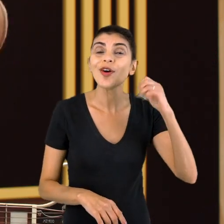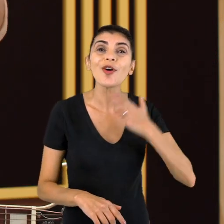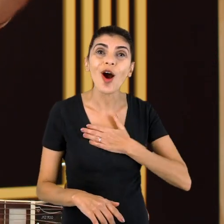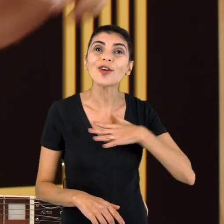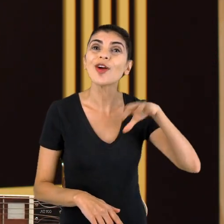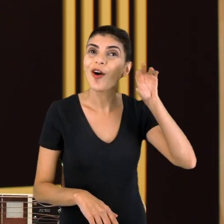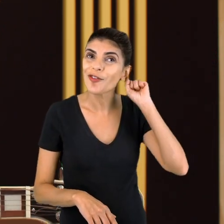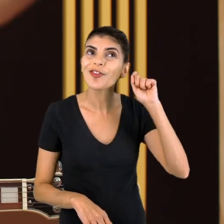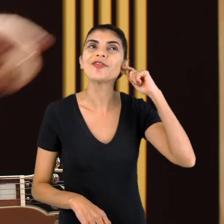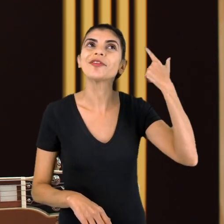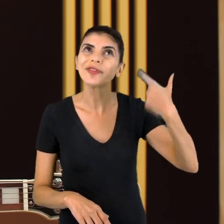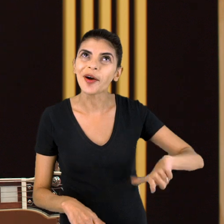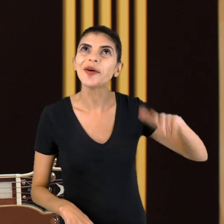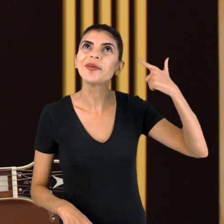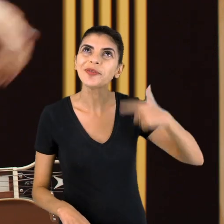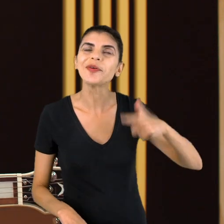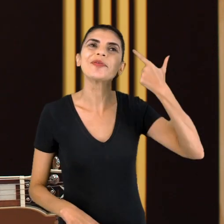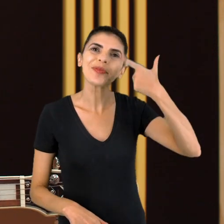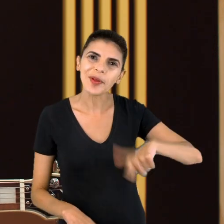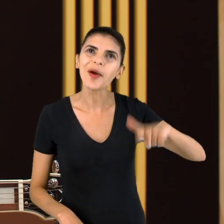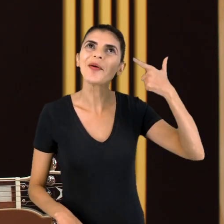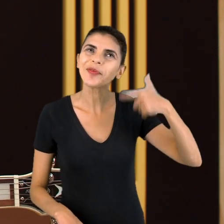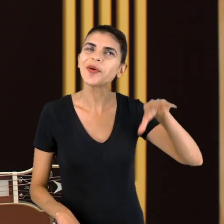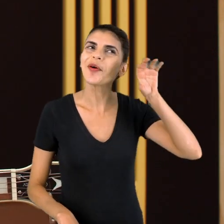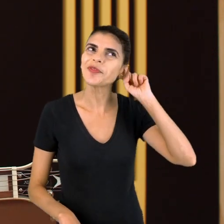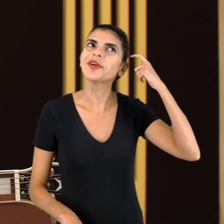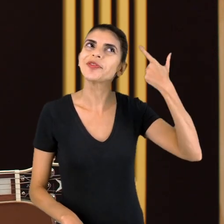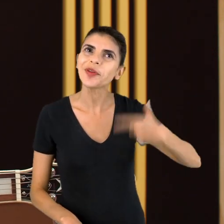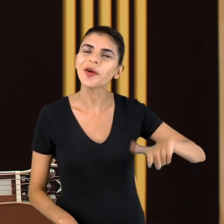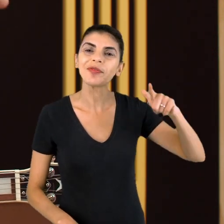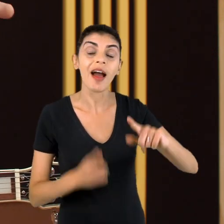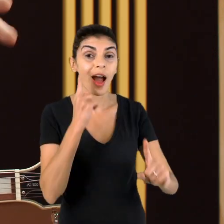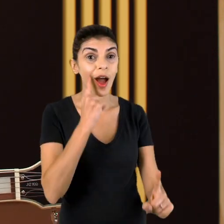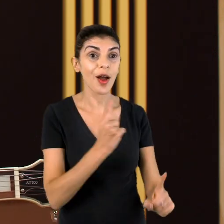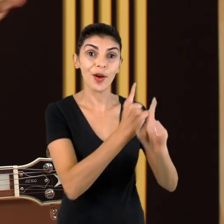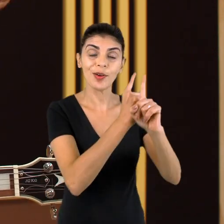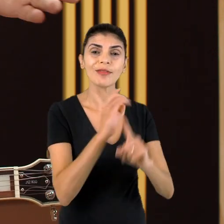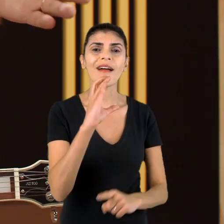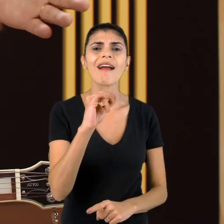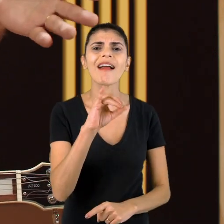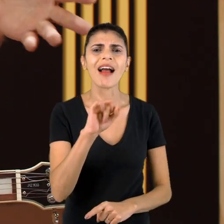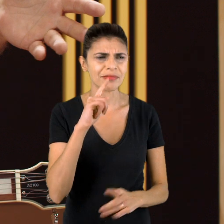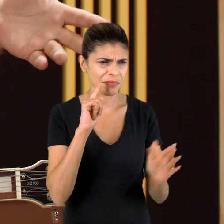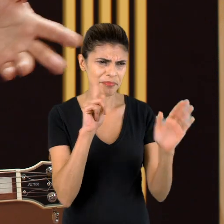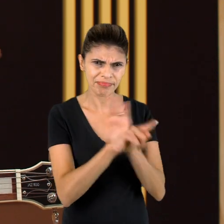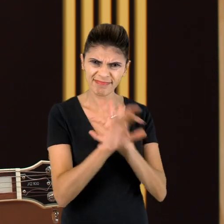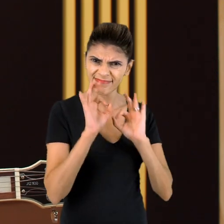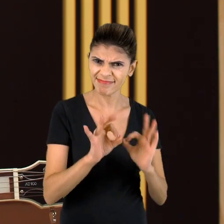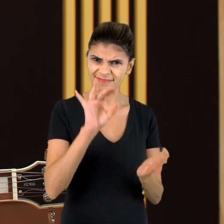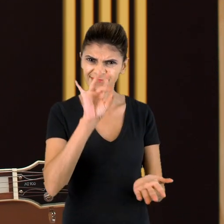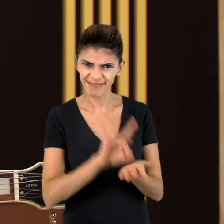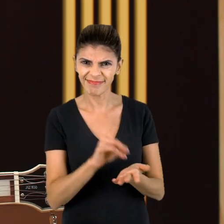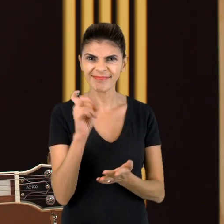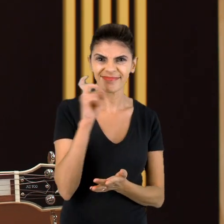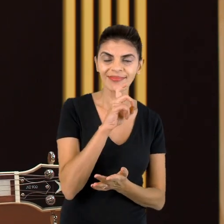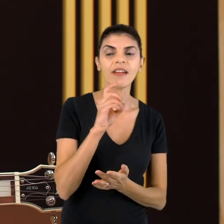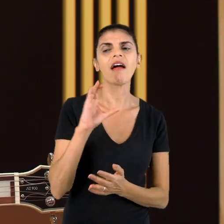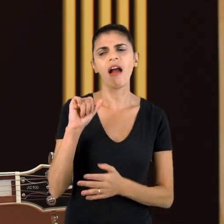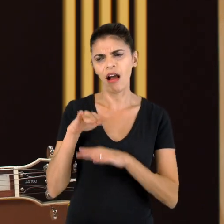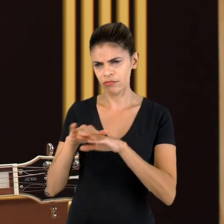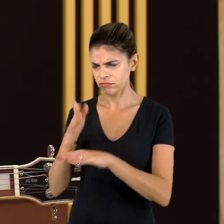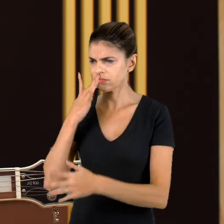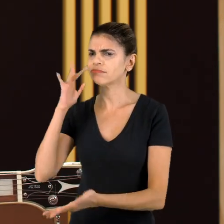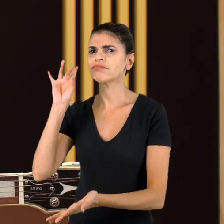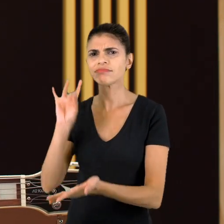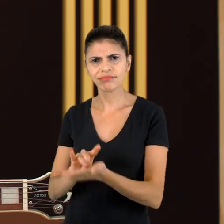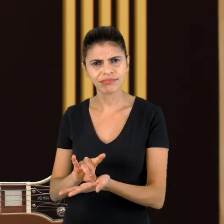porque eu fico ouvindo toda hora, quando ela termina eu boto de novo e tal. E ele encontrou com a Cássia e aceitou para a Cássia essa história, era verdadeira, e a Cássia falou